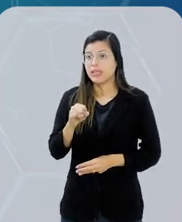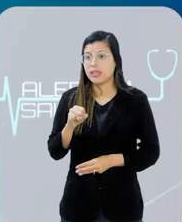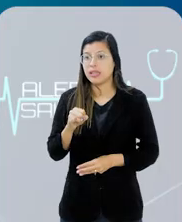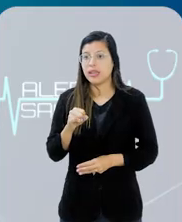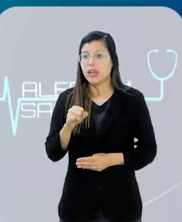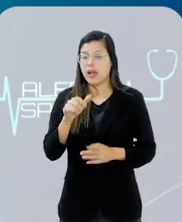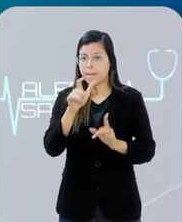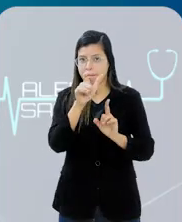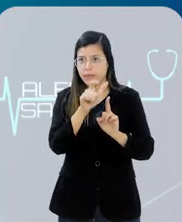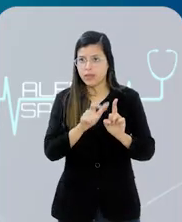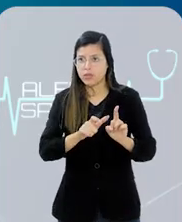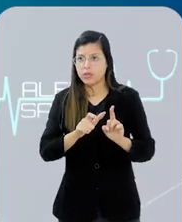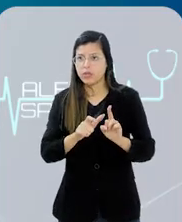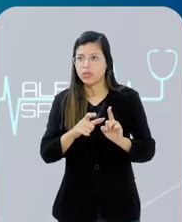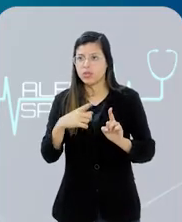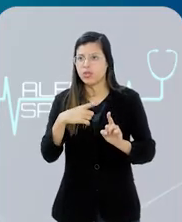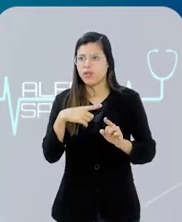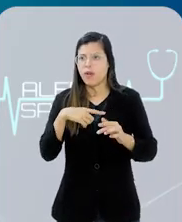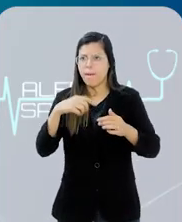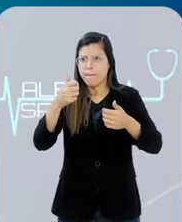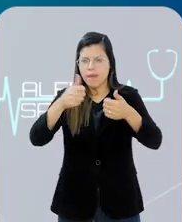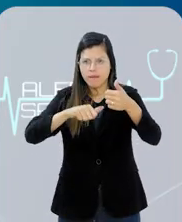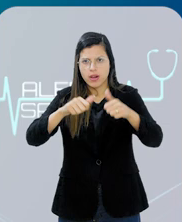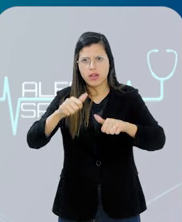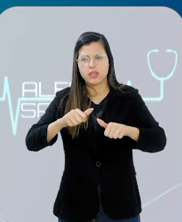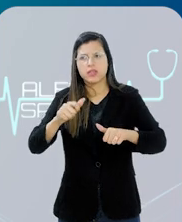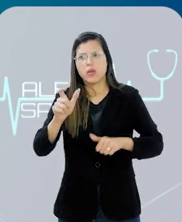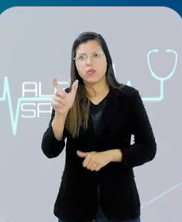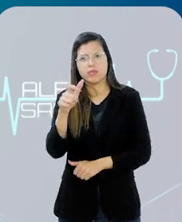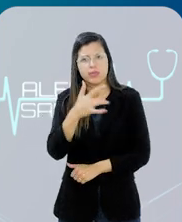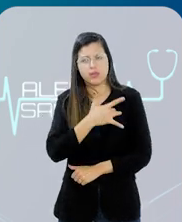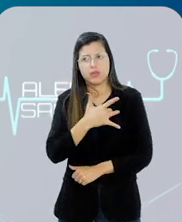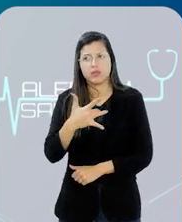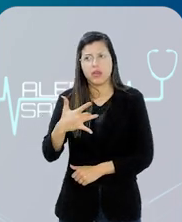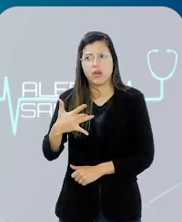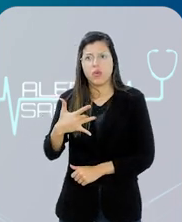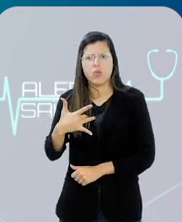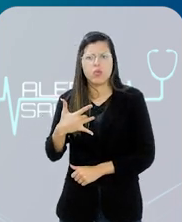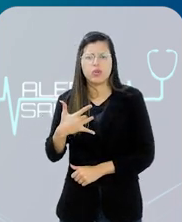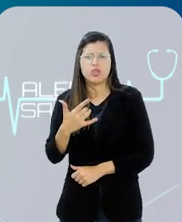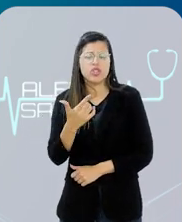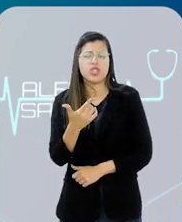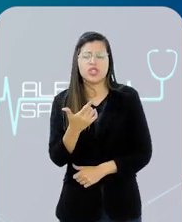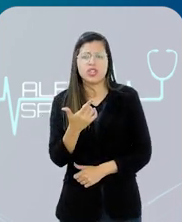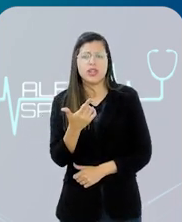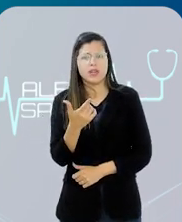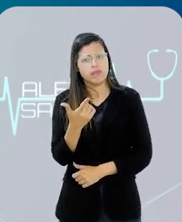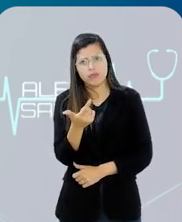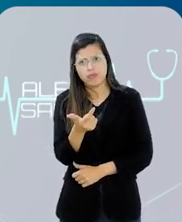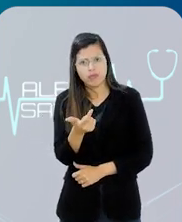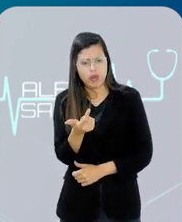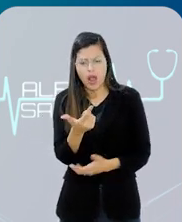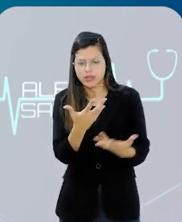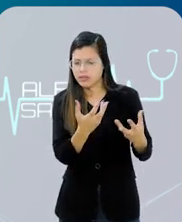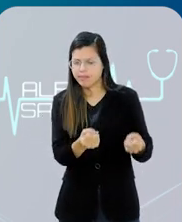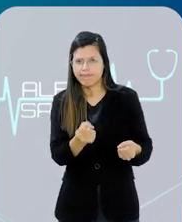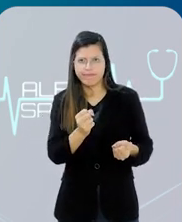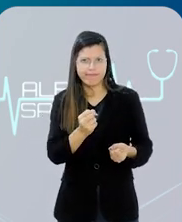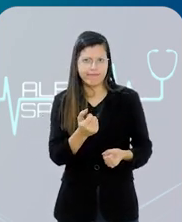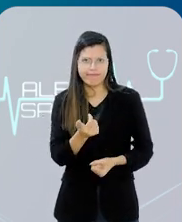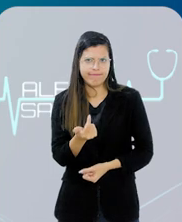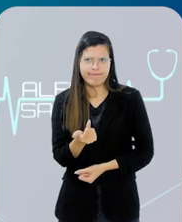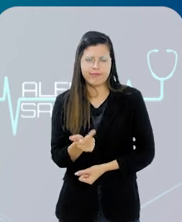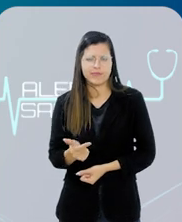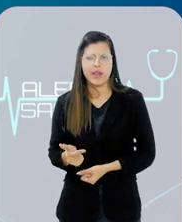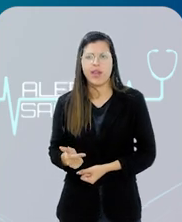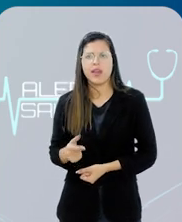Essa paciente, sem ter passado por uma avaliação do próprio plano de saúde, ter isso negado, junto que ela tem vários profissionais, então